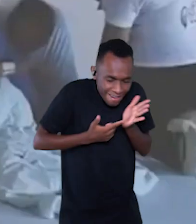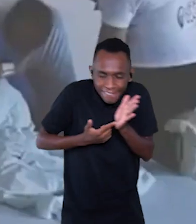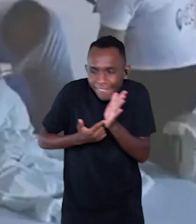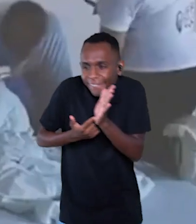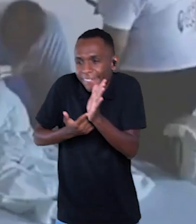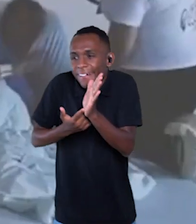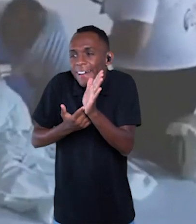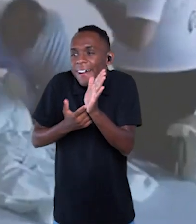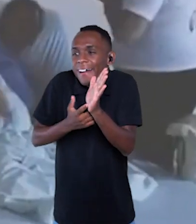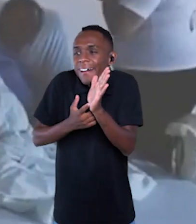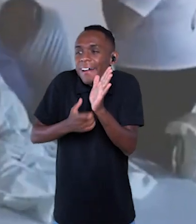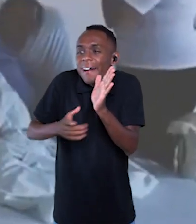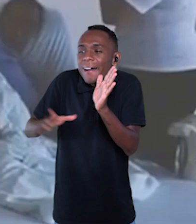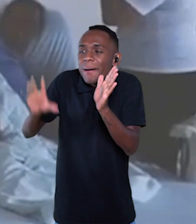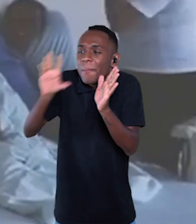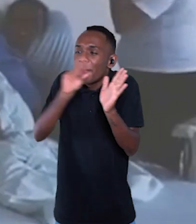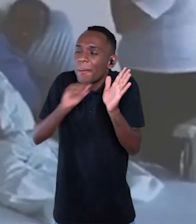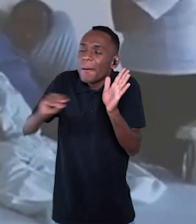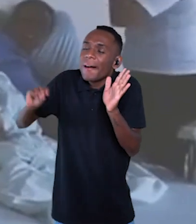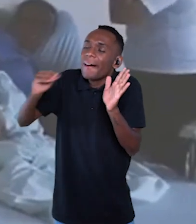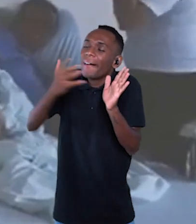lhe esperando.